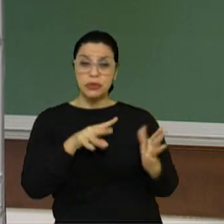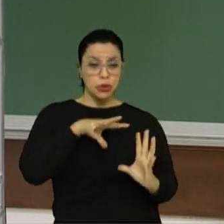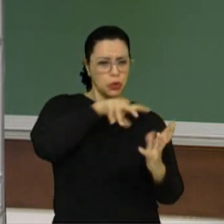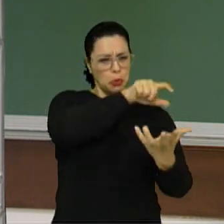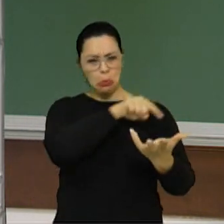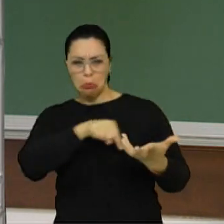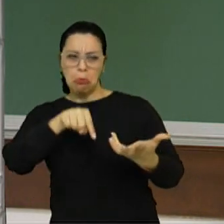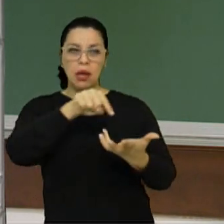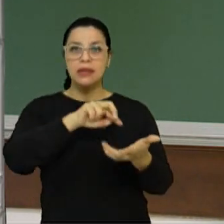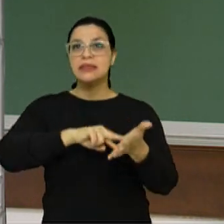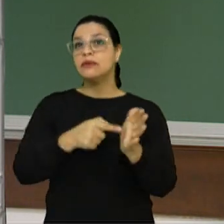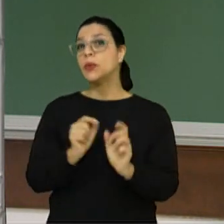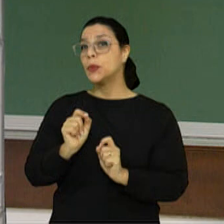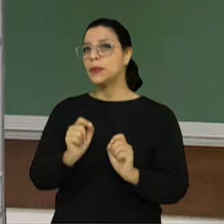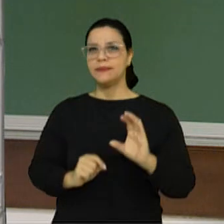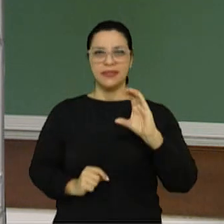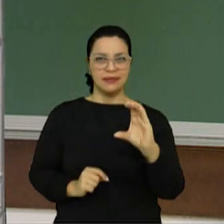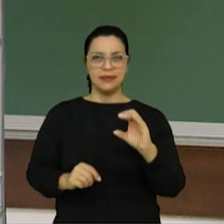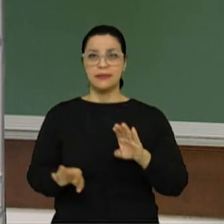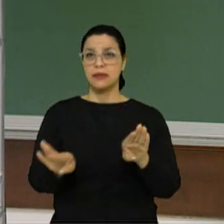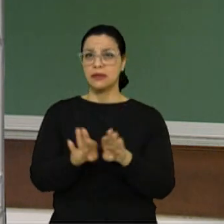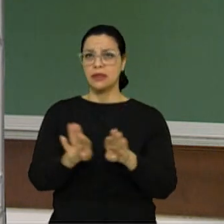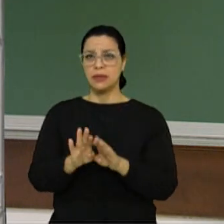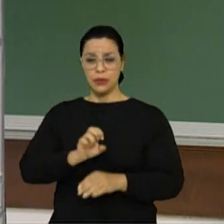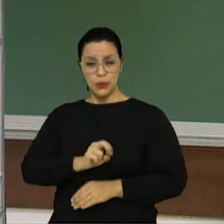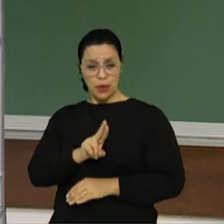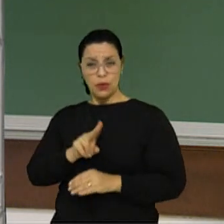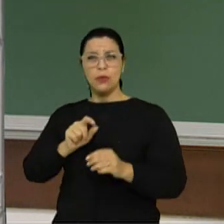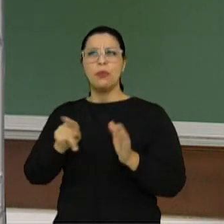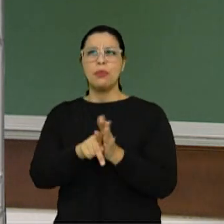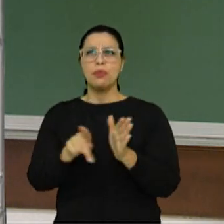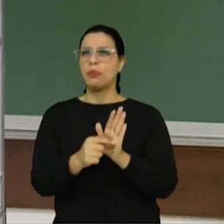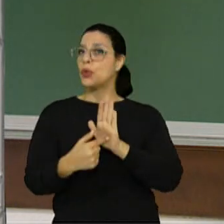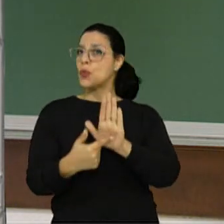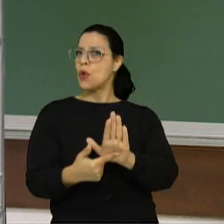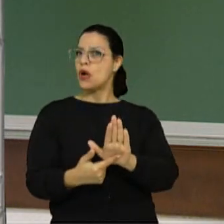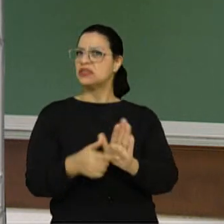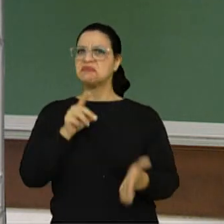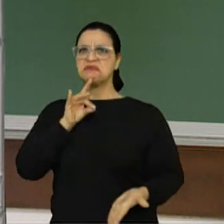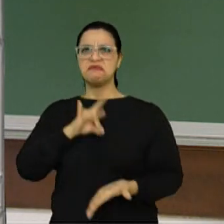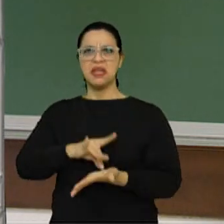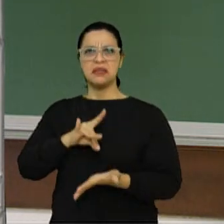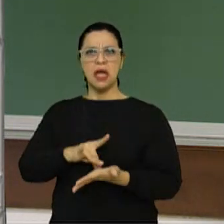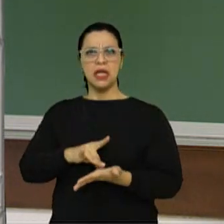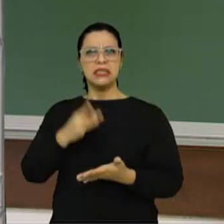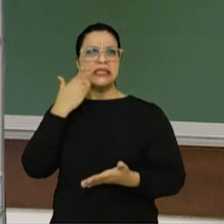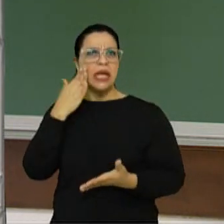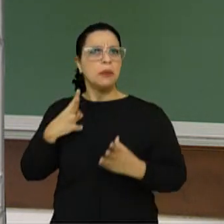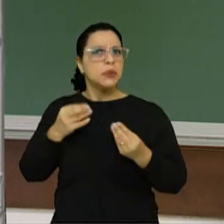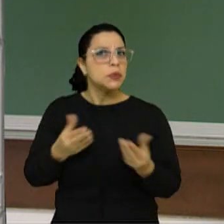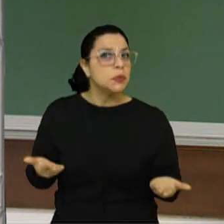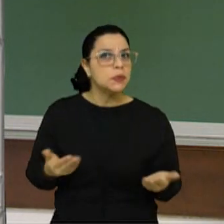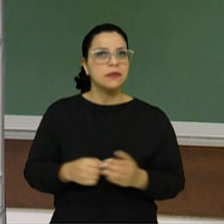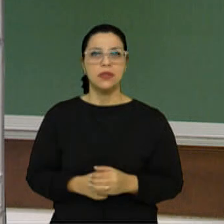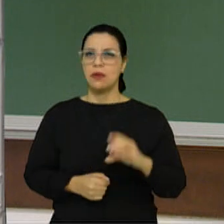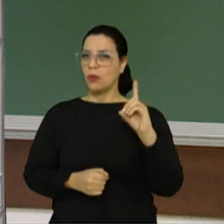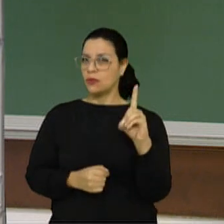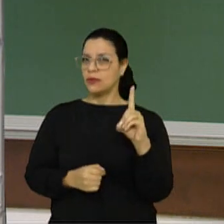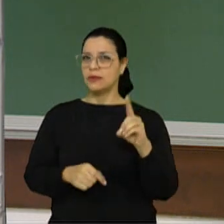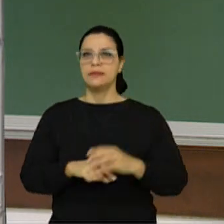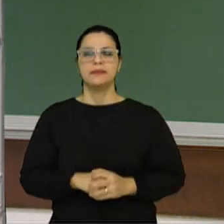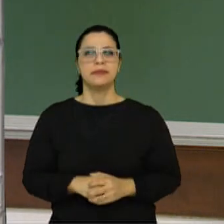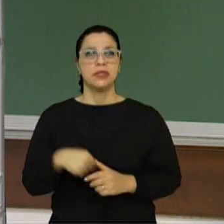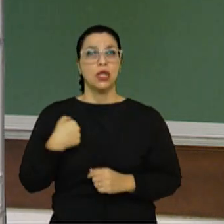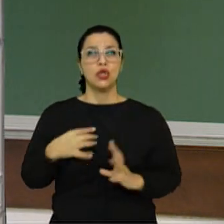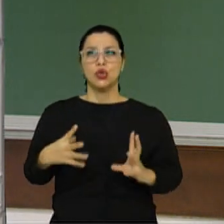mundo. Letra C. O eu lírico não demonstra convicção nenhuma de que sabe tudo. Ou letra